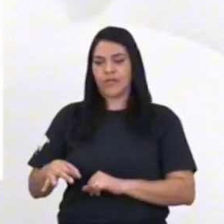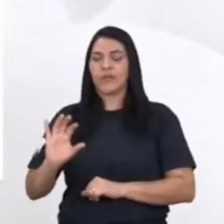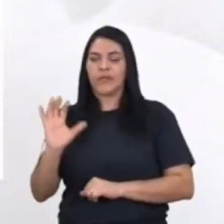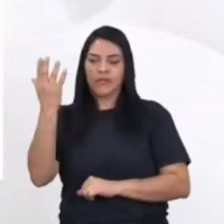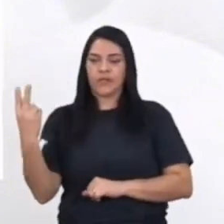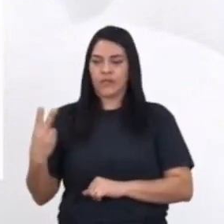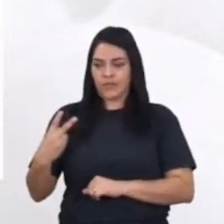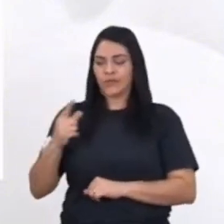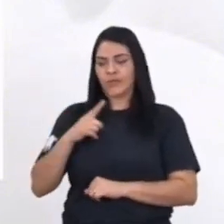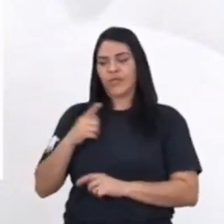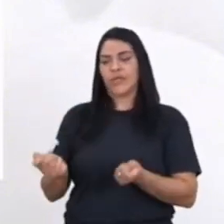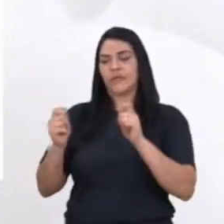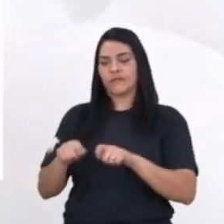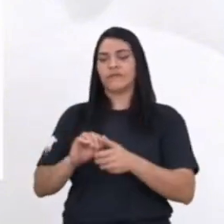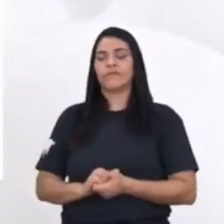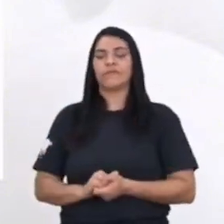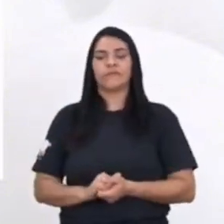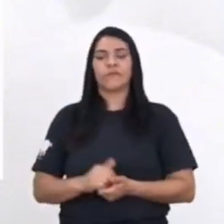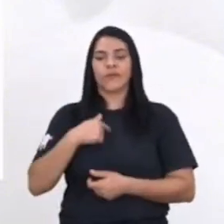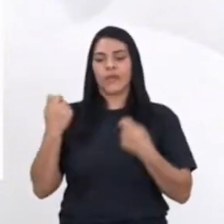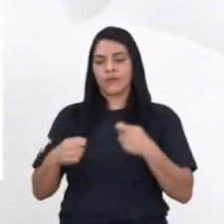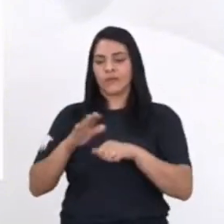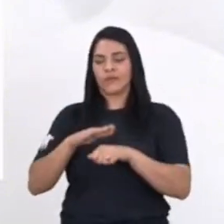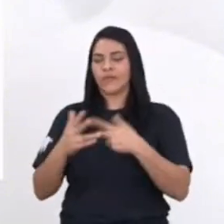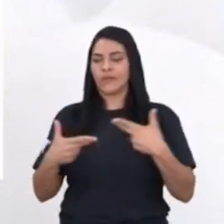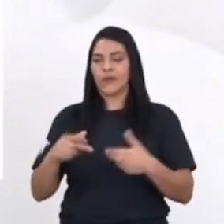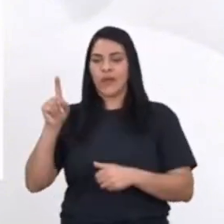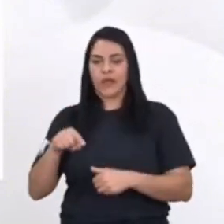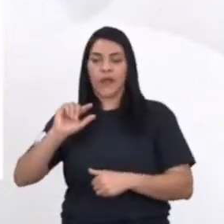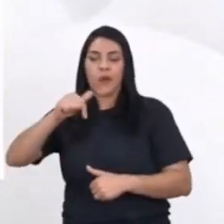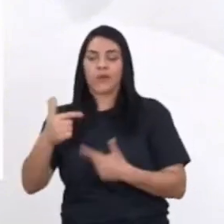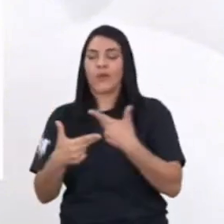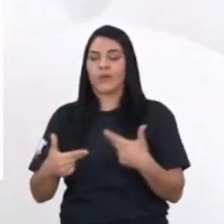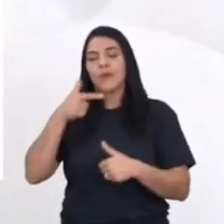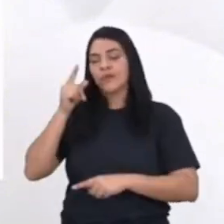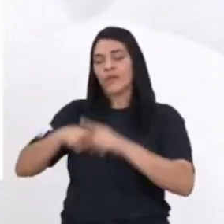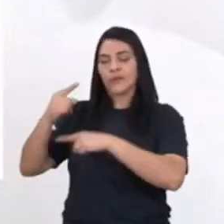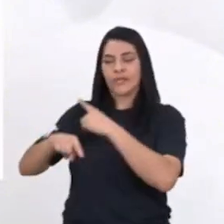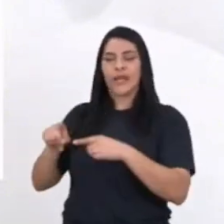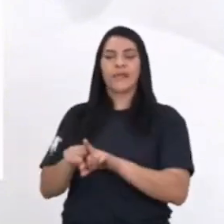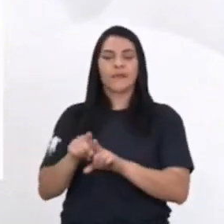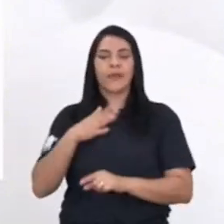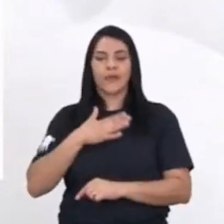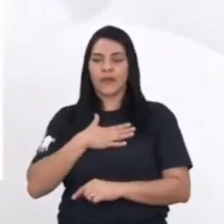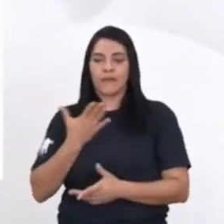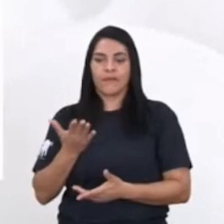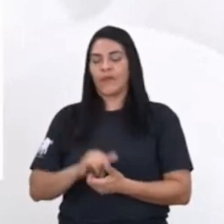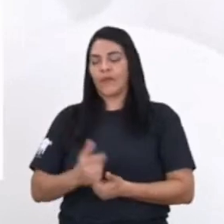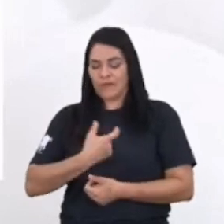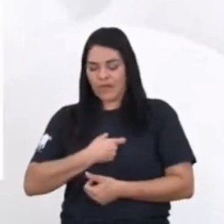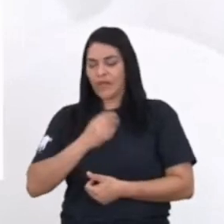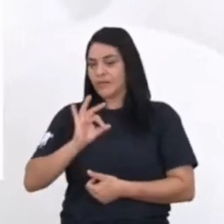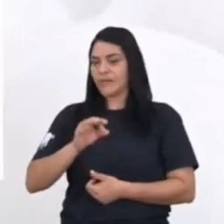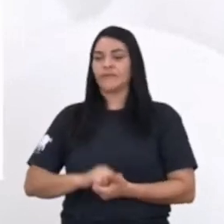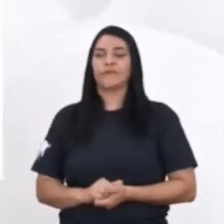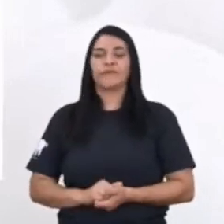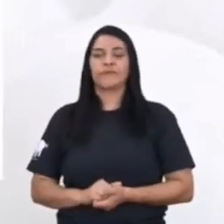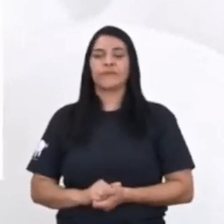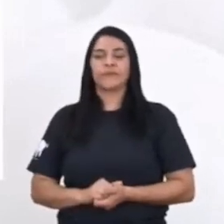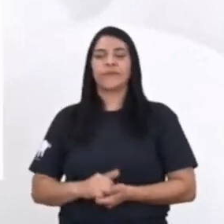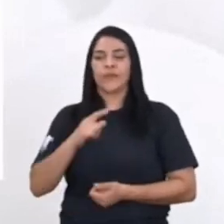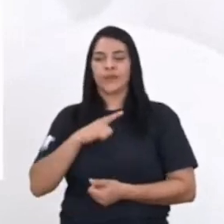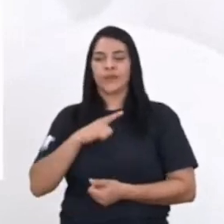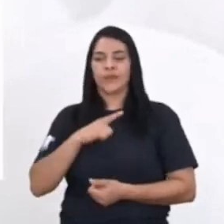coisas estão numa condição aqui de e, tá? Eu preciso fazer uma coisa e a outra para conquistar aqui a minha insígnia, a minha medalha aqui. Eu vou ter